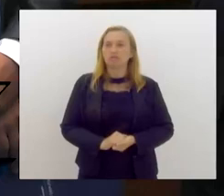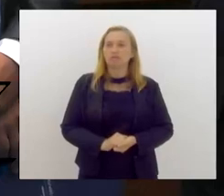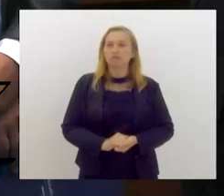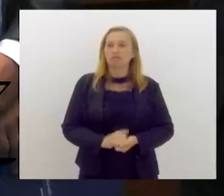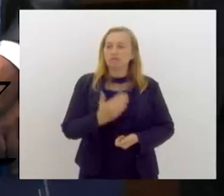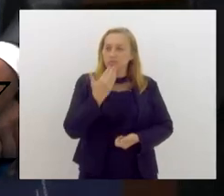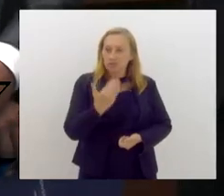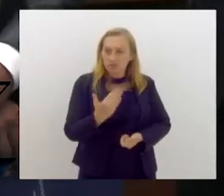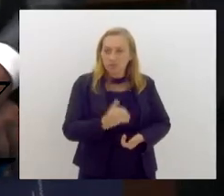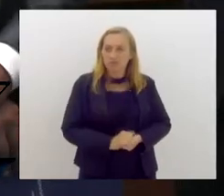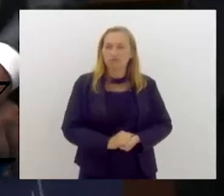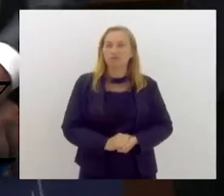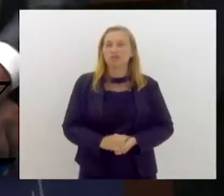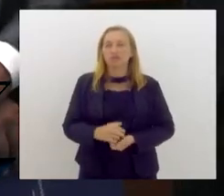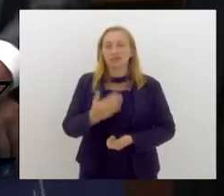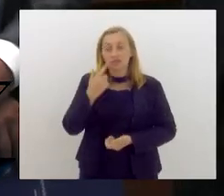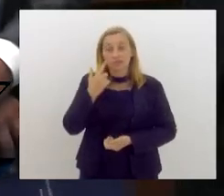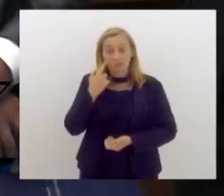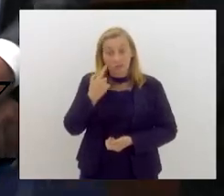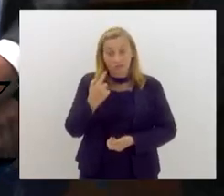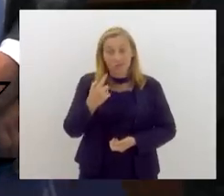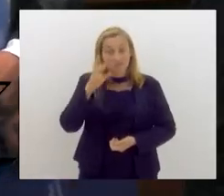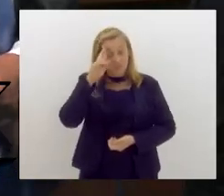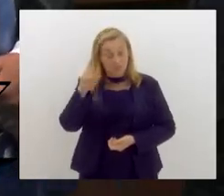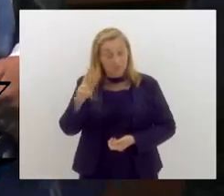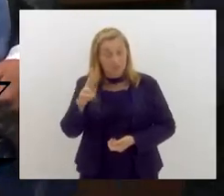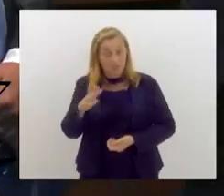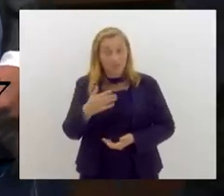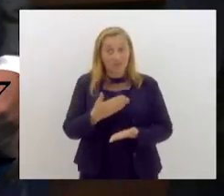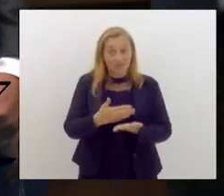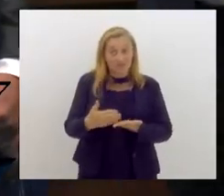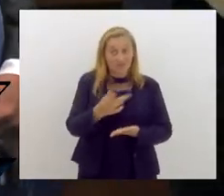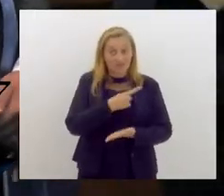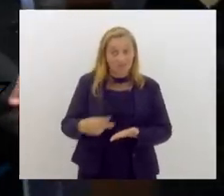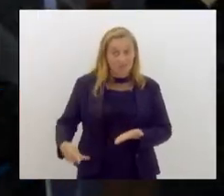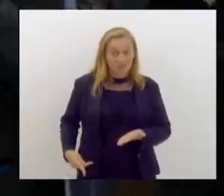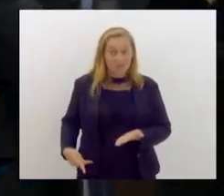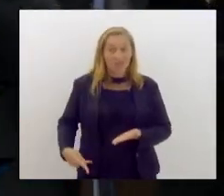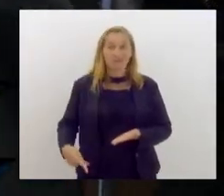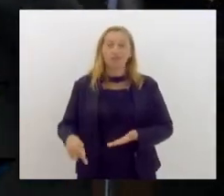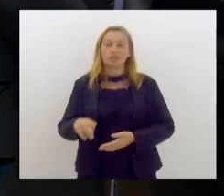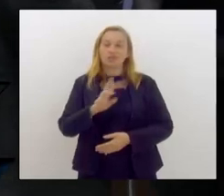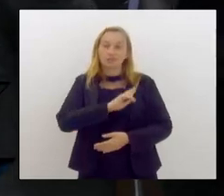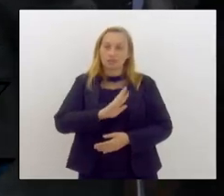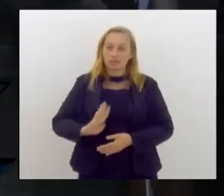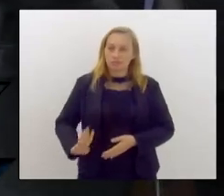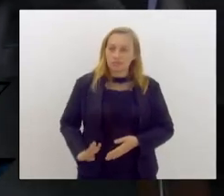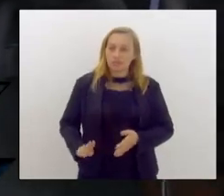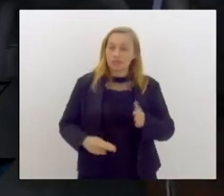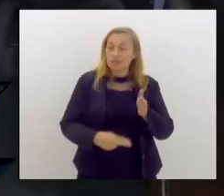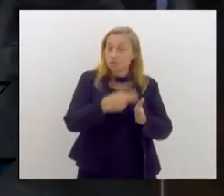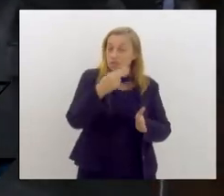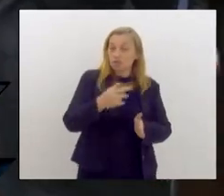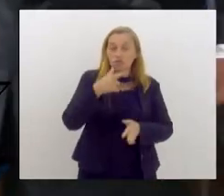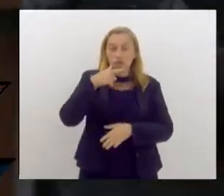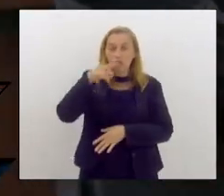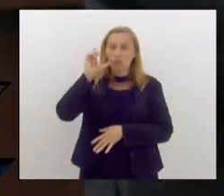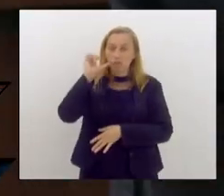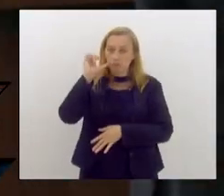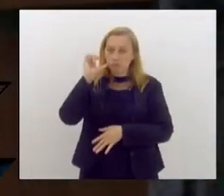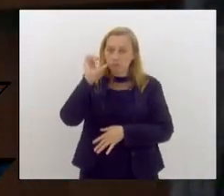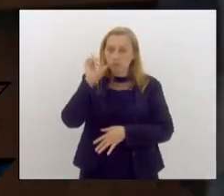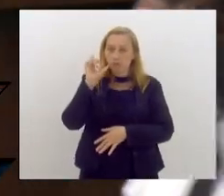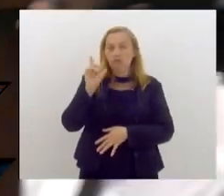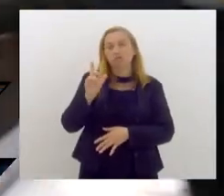adendo, vendo Vossa Excelência presidindo a sessão, nosso presidente Rodrigo Bacelar se submeteu a uma cirurgia ontem, e